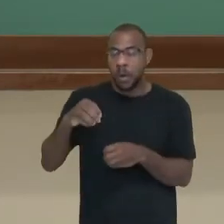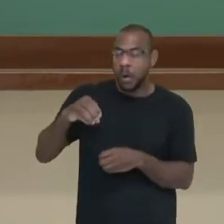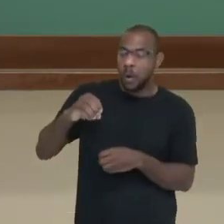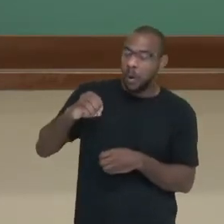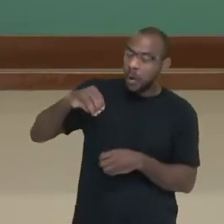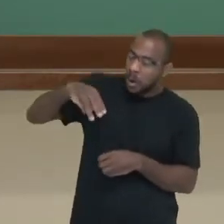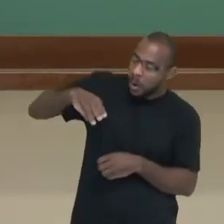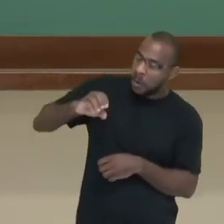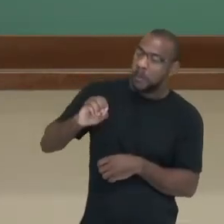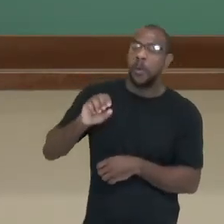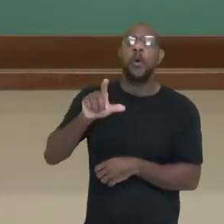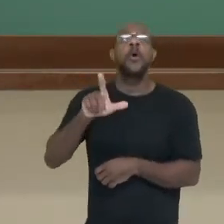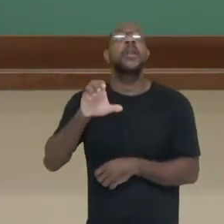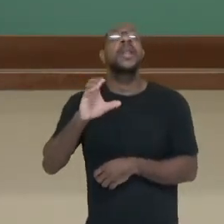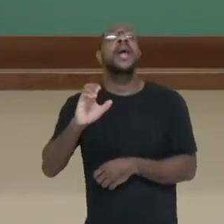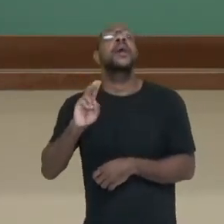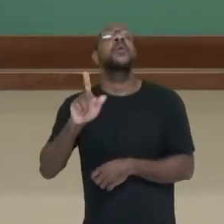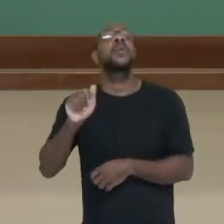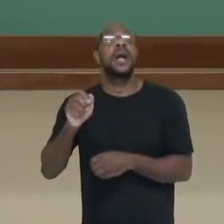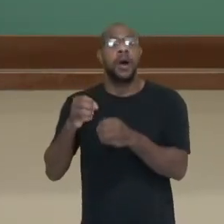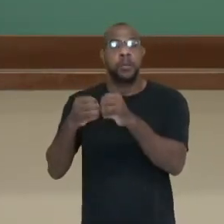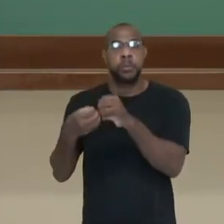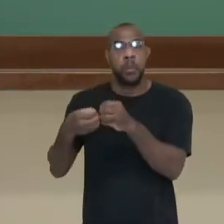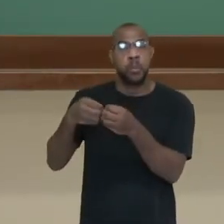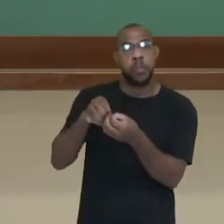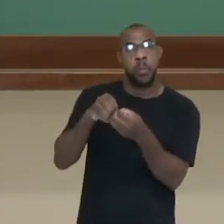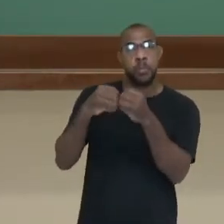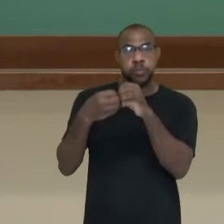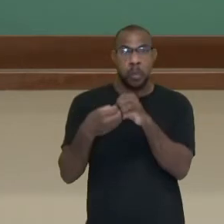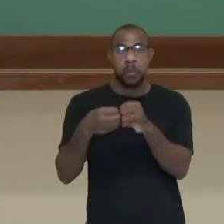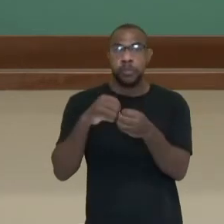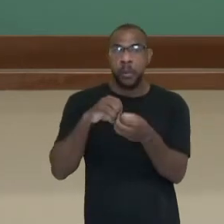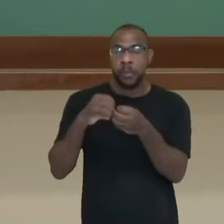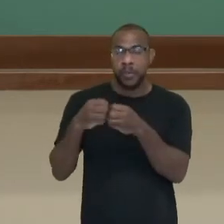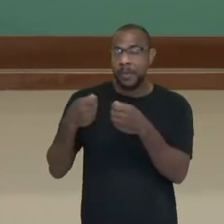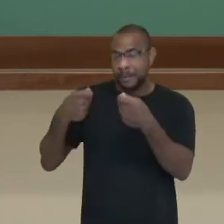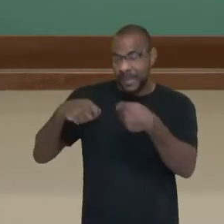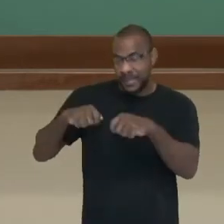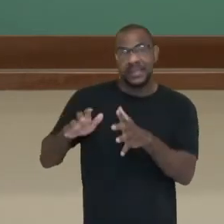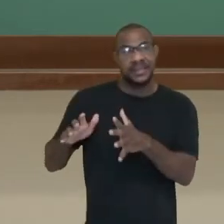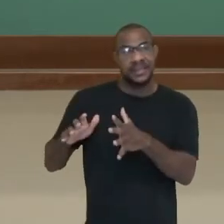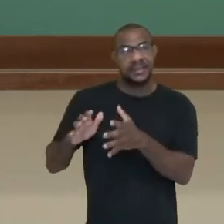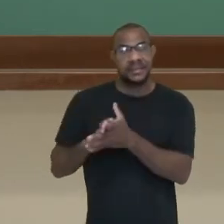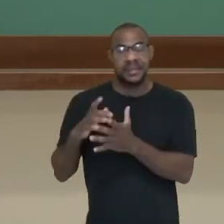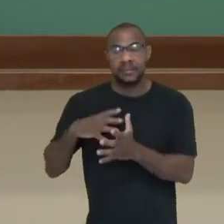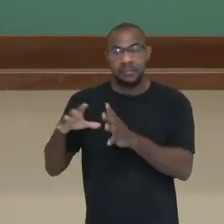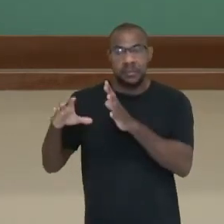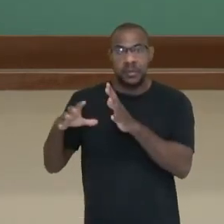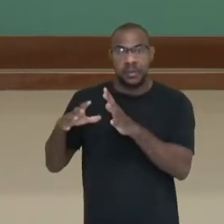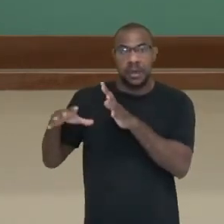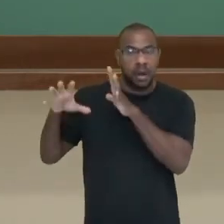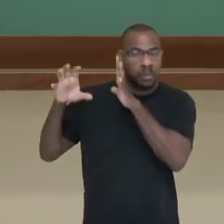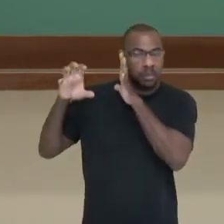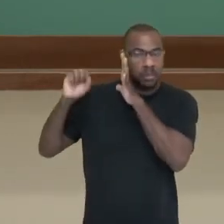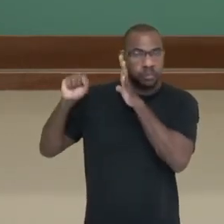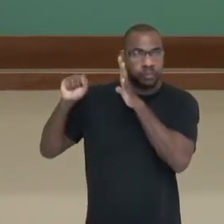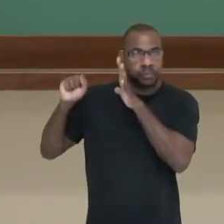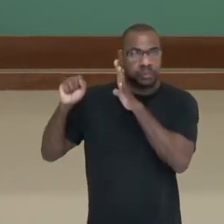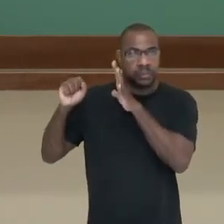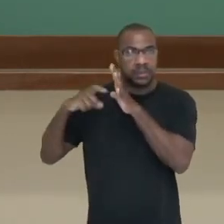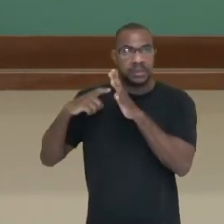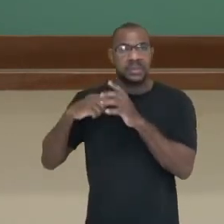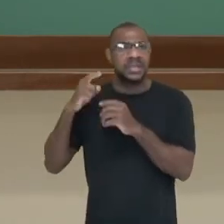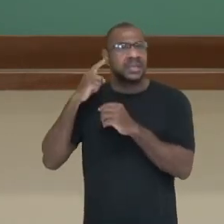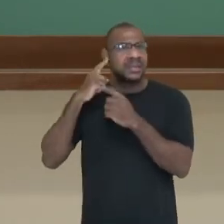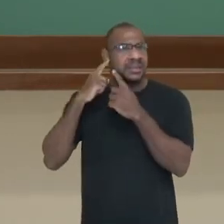Essa oscilação, a energia vai oscilando o ar e ela vai se propagando. Quando ela chega no meu ouvido, eu tenho um tímpano, que é